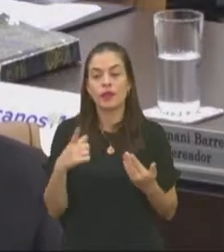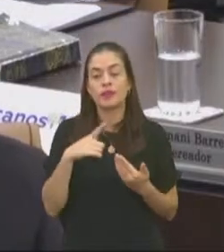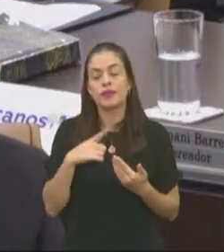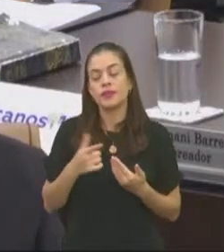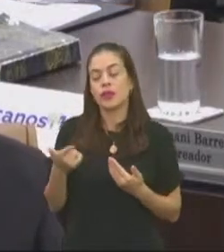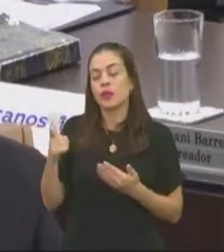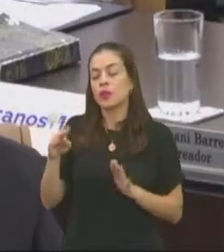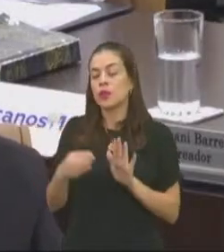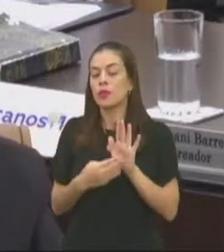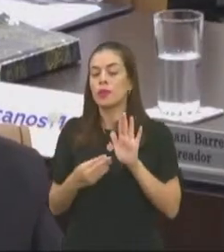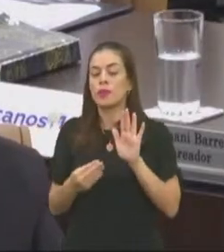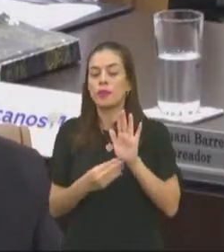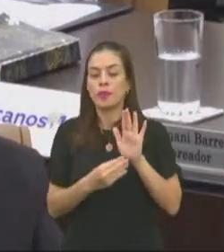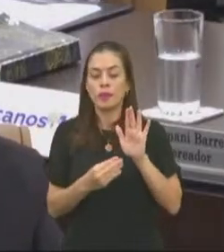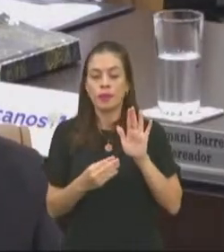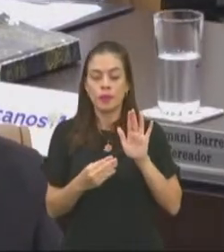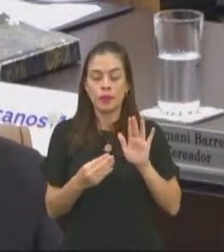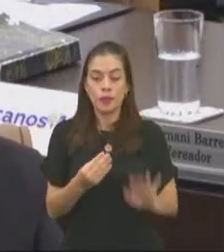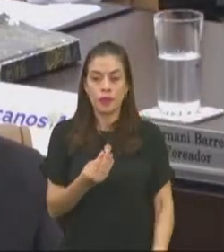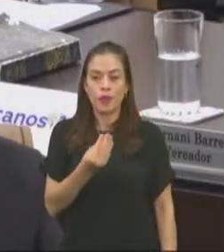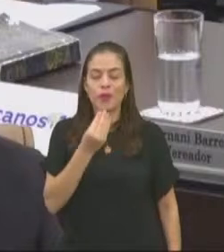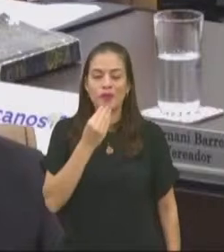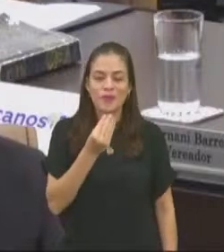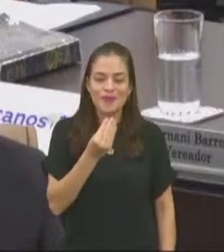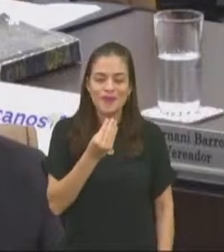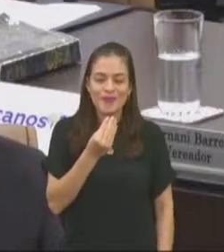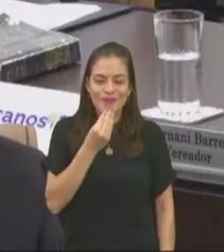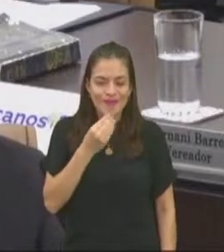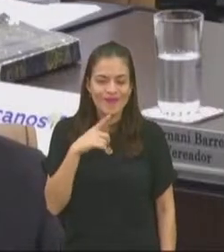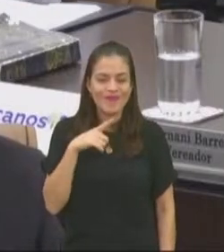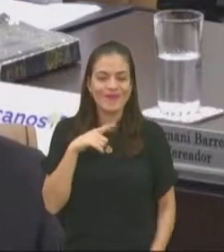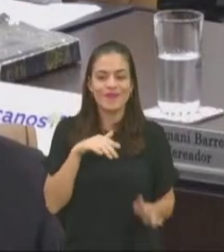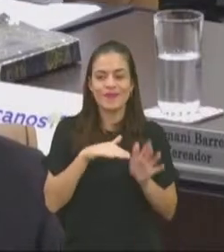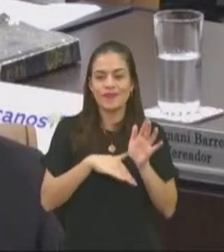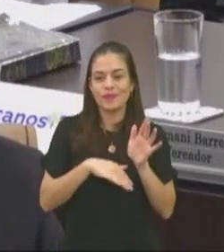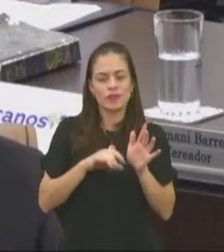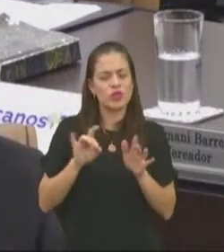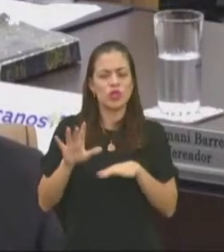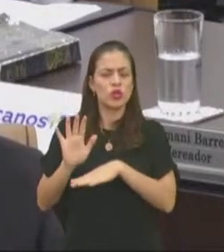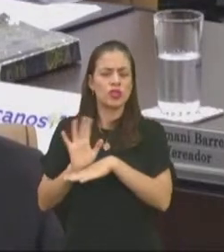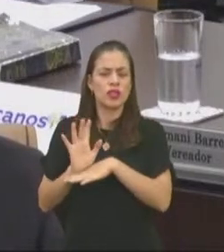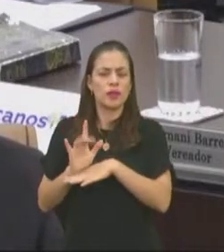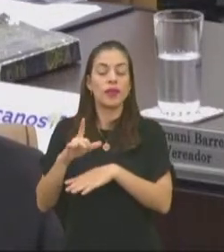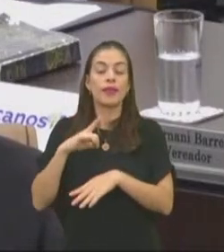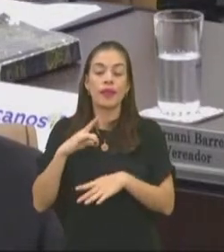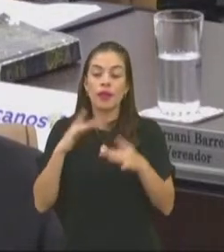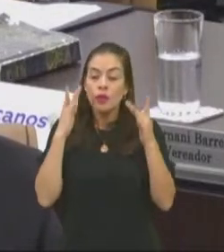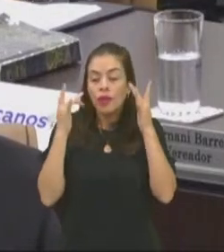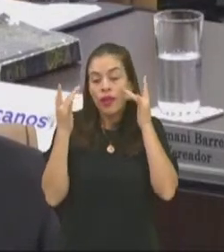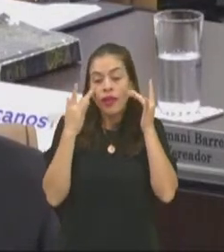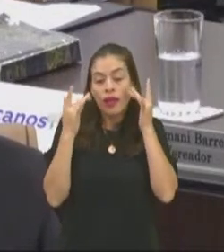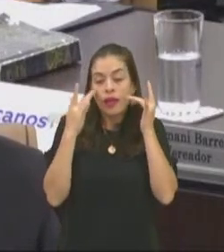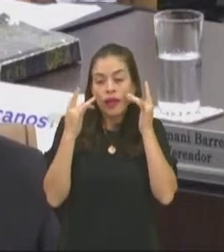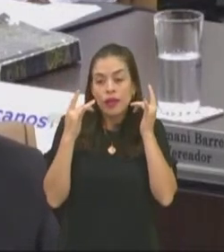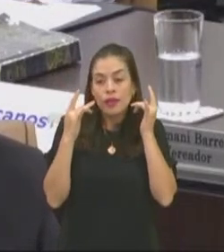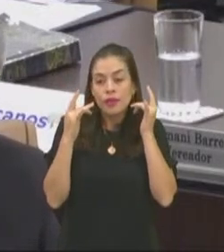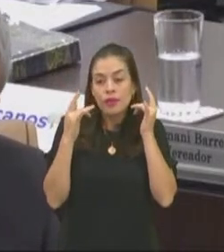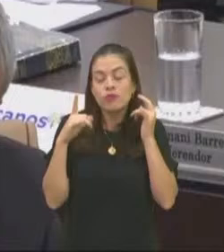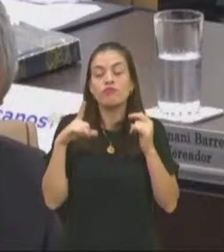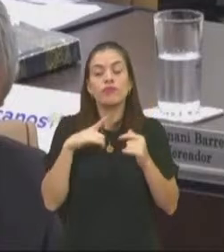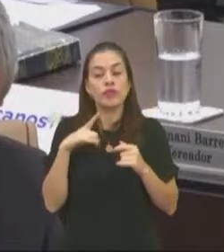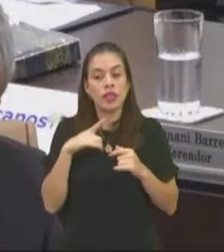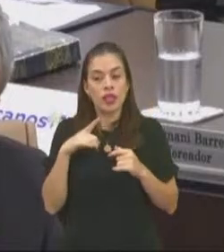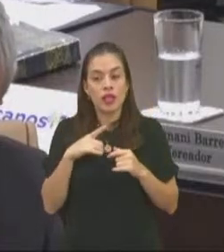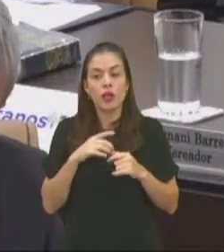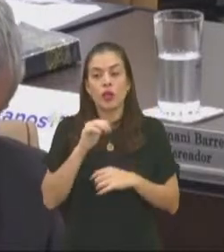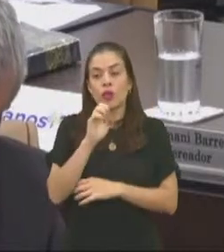outras oportunidades de ter esse desconto, não só no cinema, porque nós temos o Teatro Ariano Suassuna, nós temos o Educa